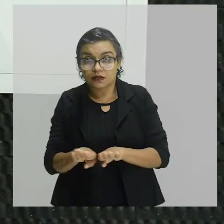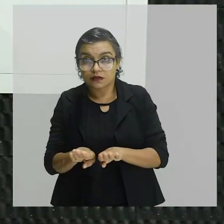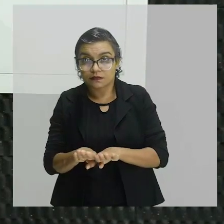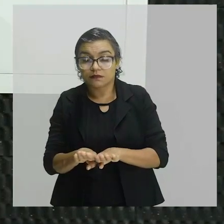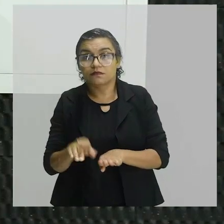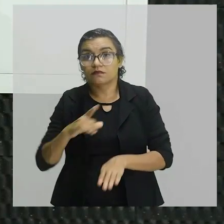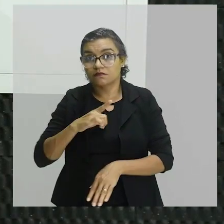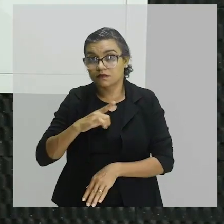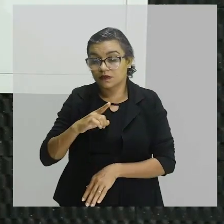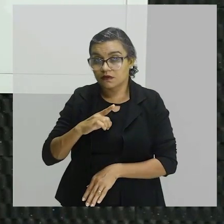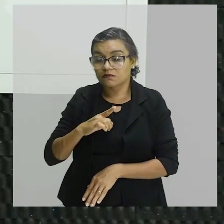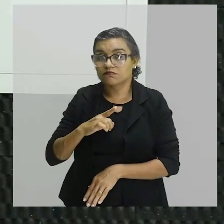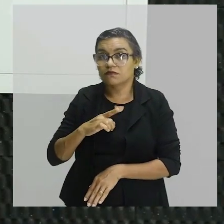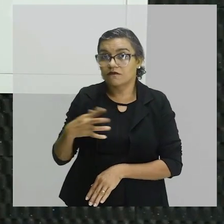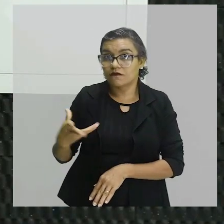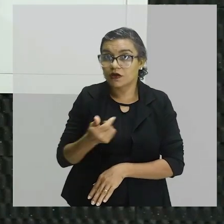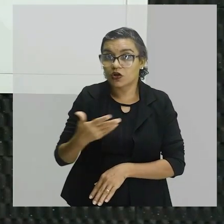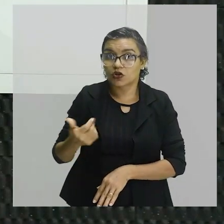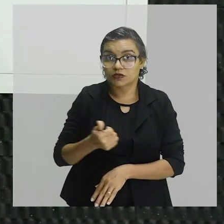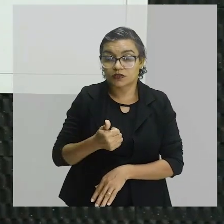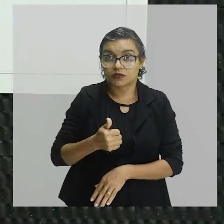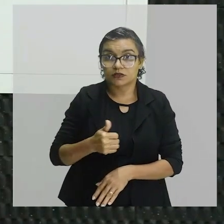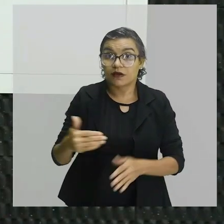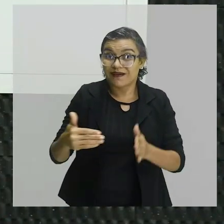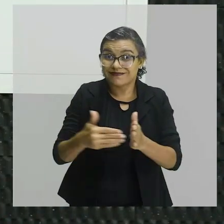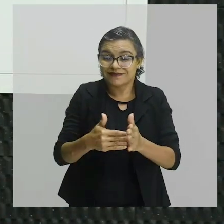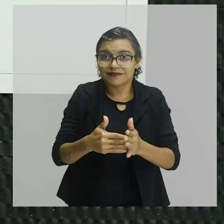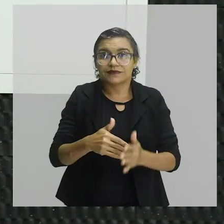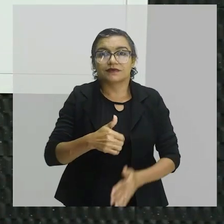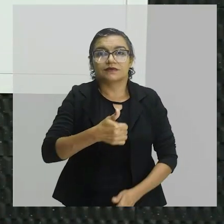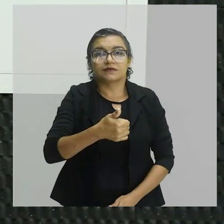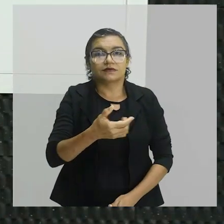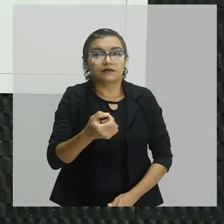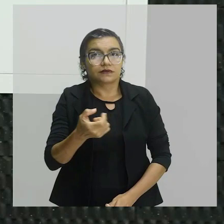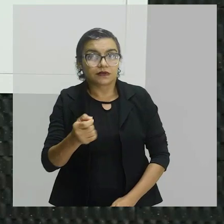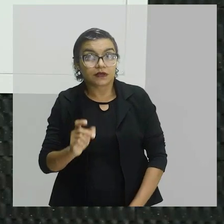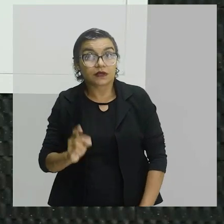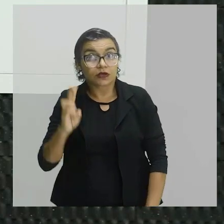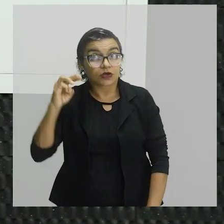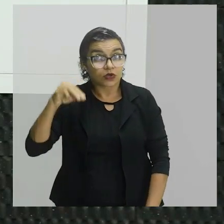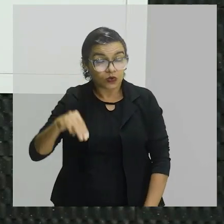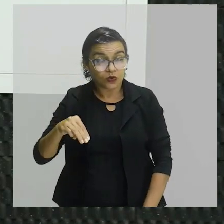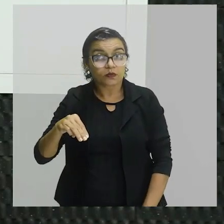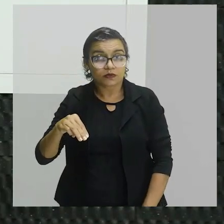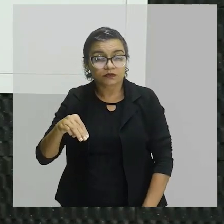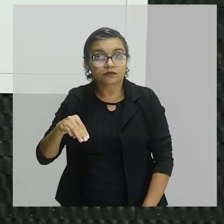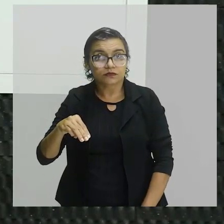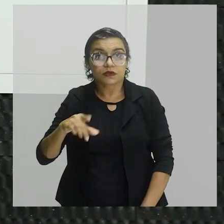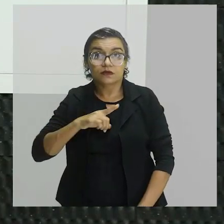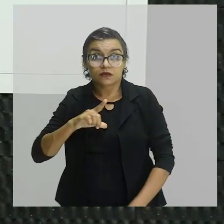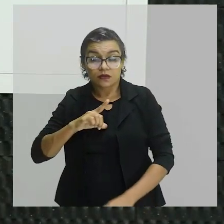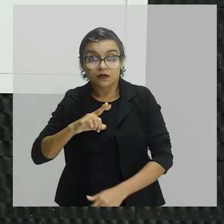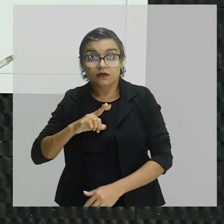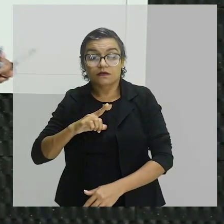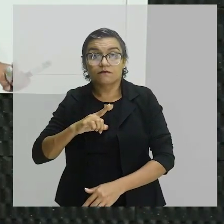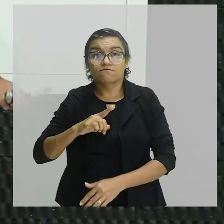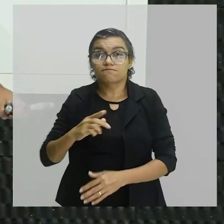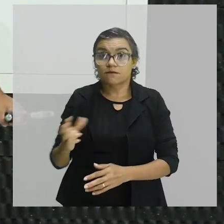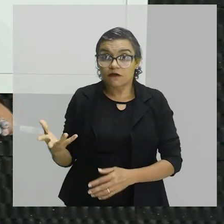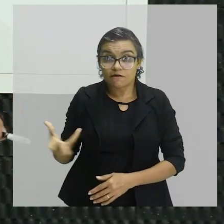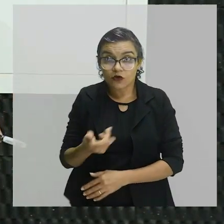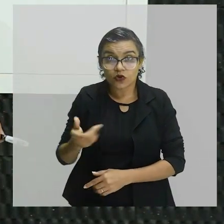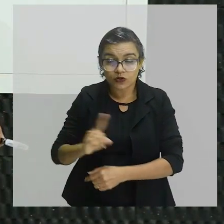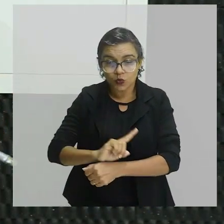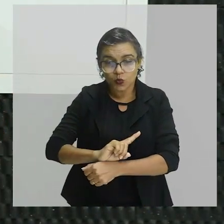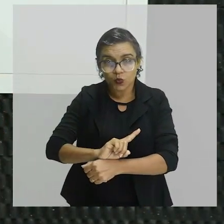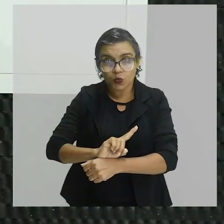100 km por hora, a velocidade medida pelo aparelho tem uma tolerância de 7 km